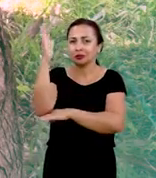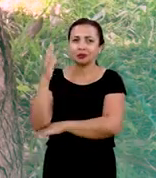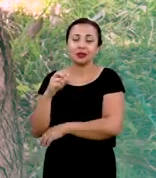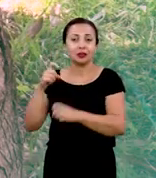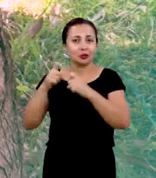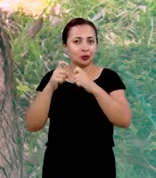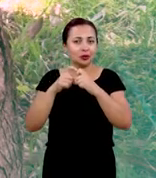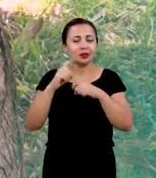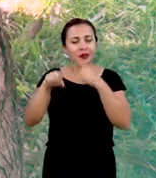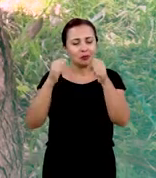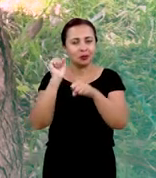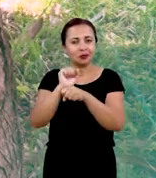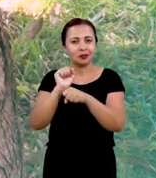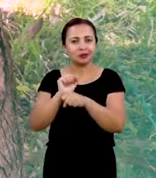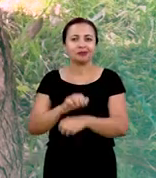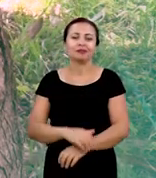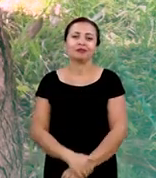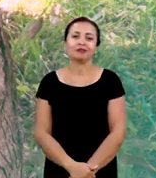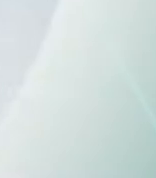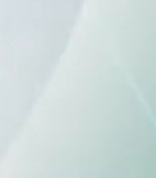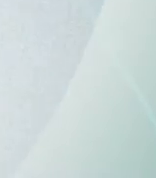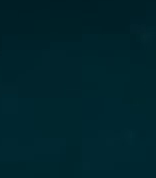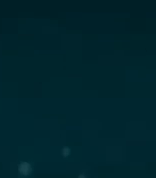medicinais. É depois do intervalo, a gente volta já.